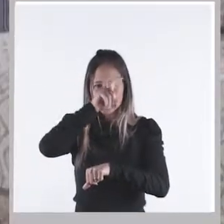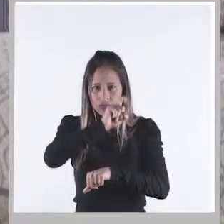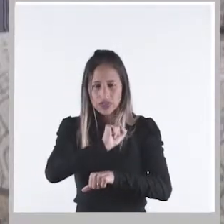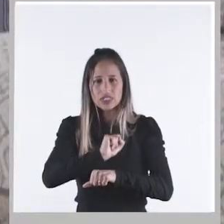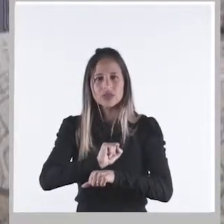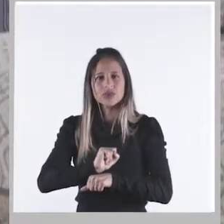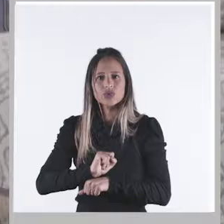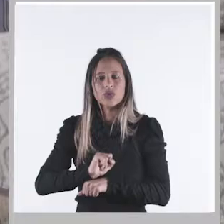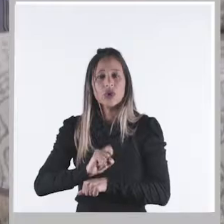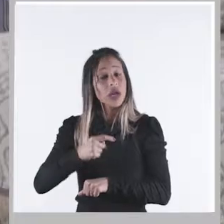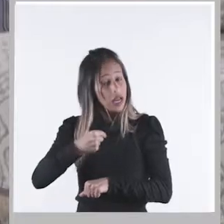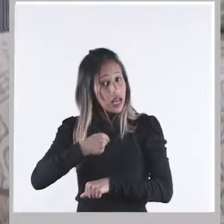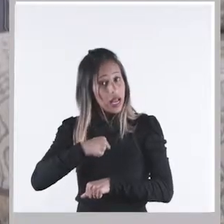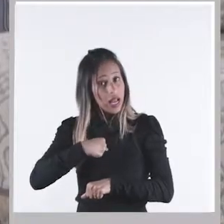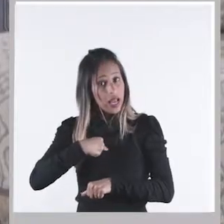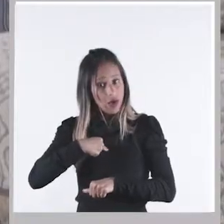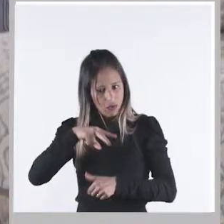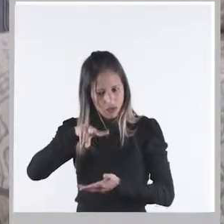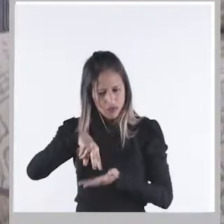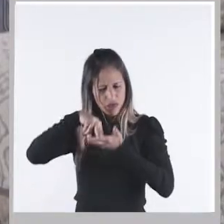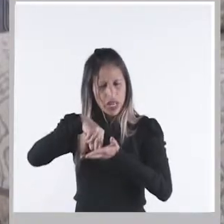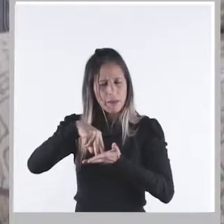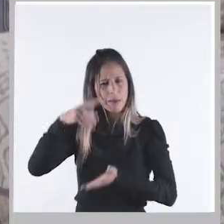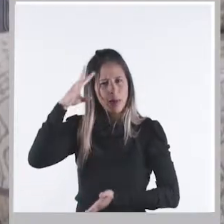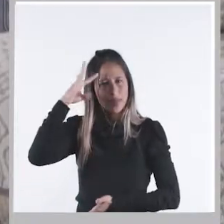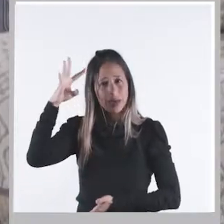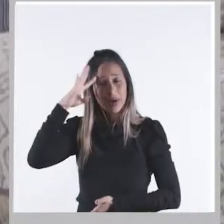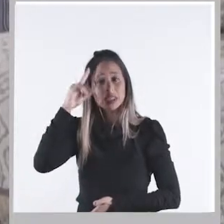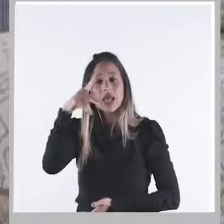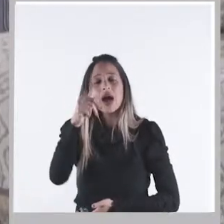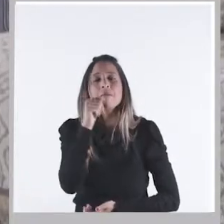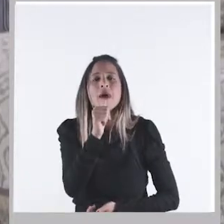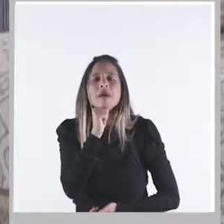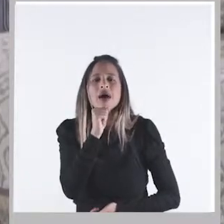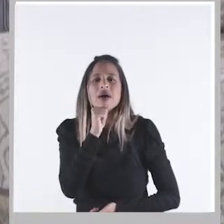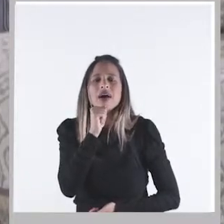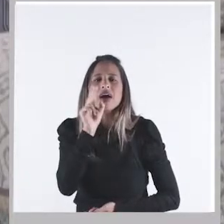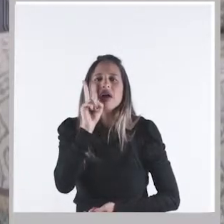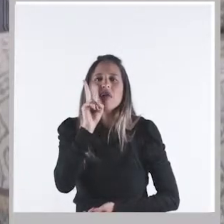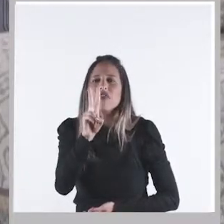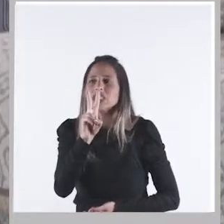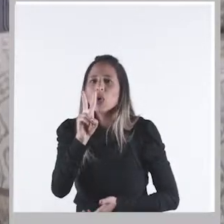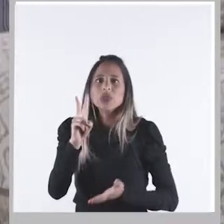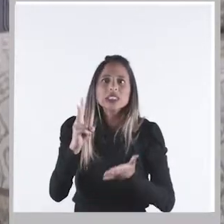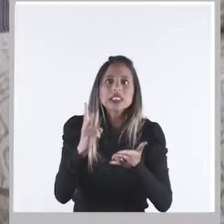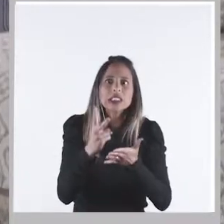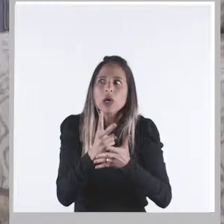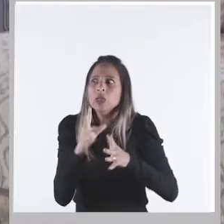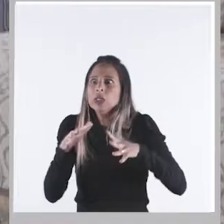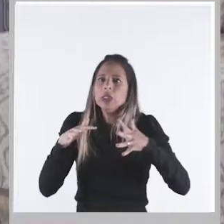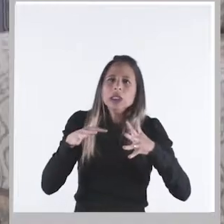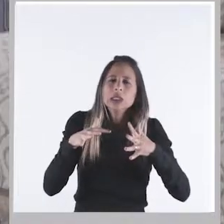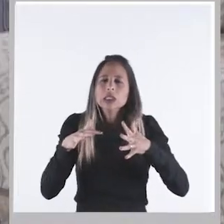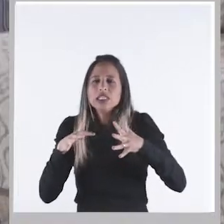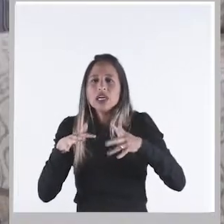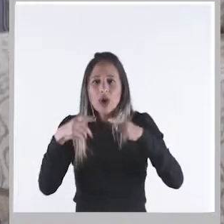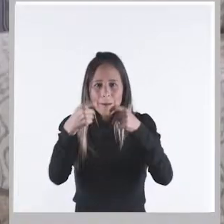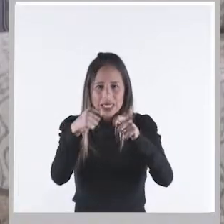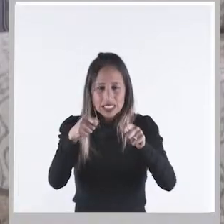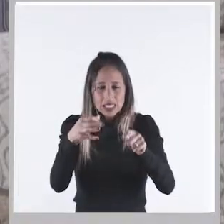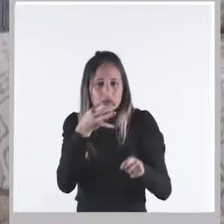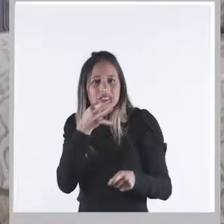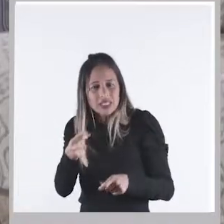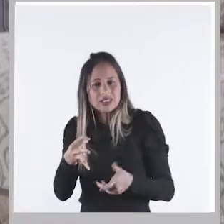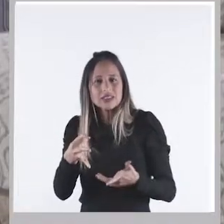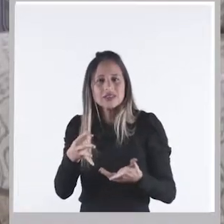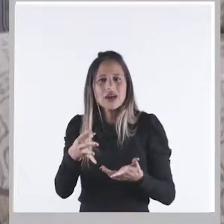quando eu firmo o meu pensamento nela, né? Quando eu me vejo numa encruzilhada, quando eu preciso tomar uma